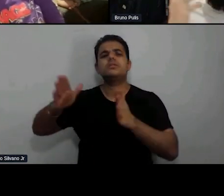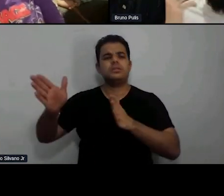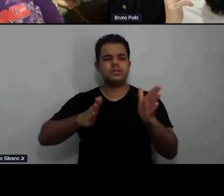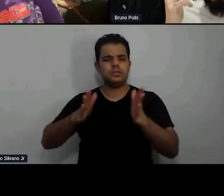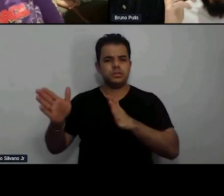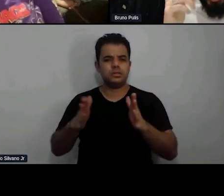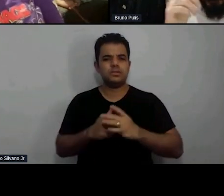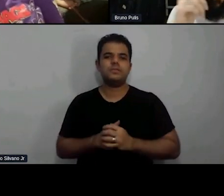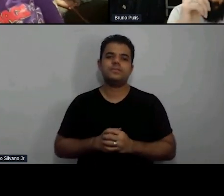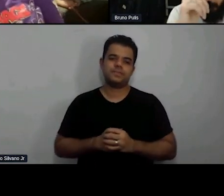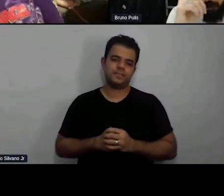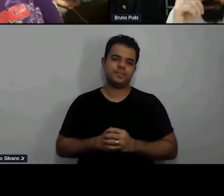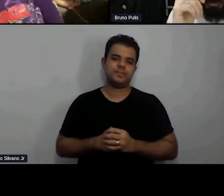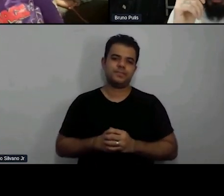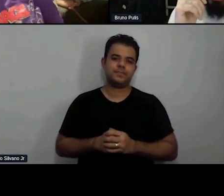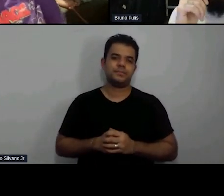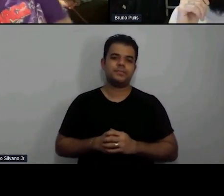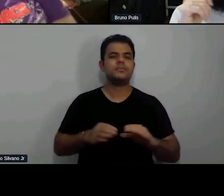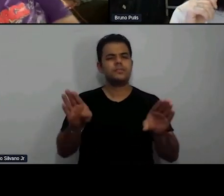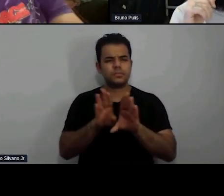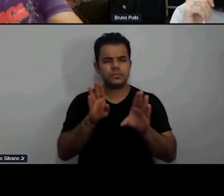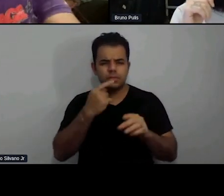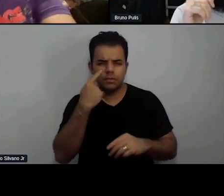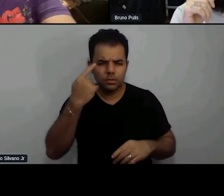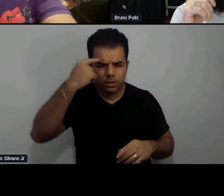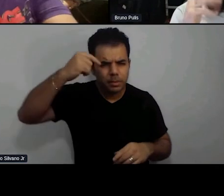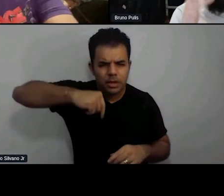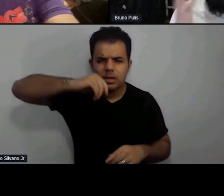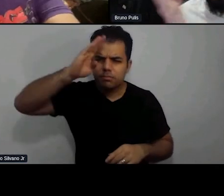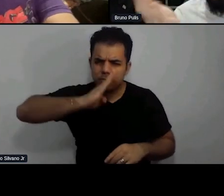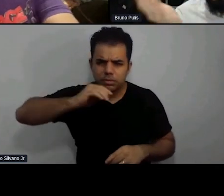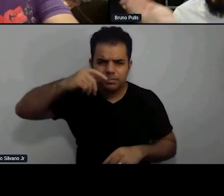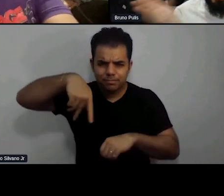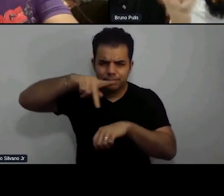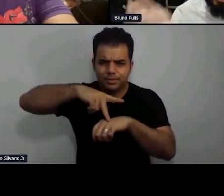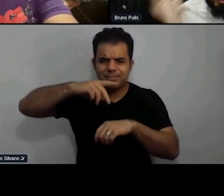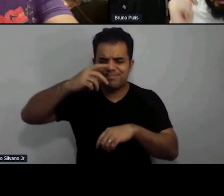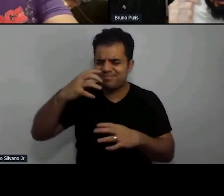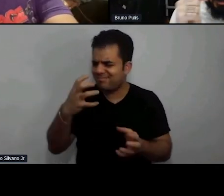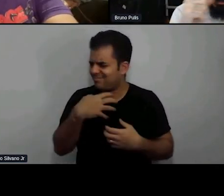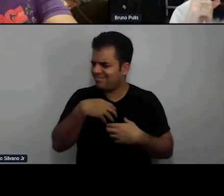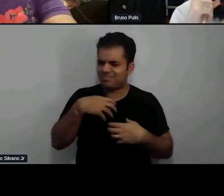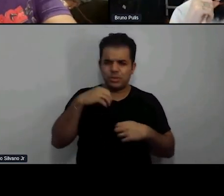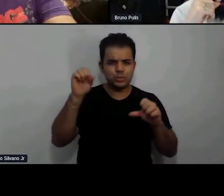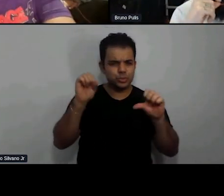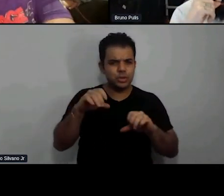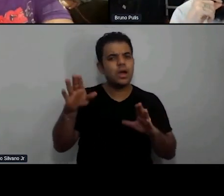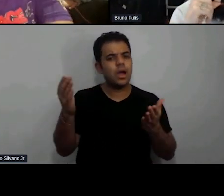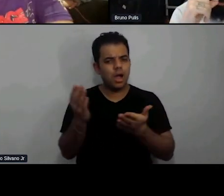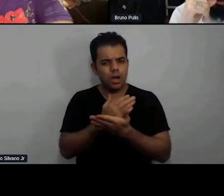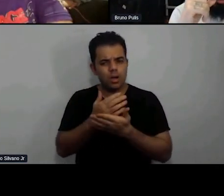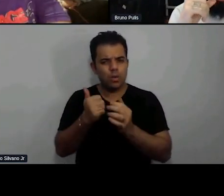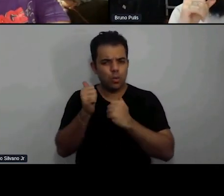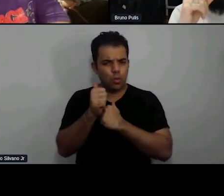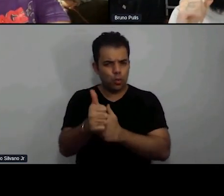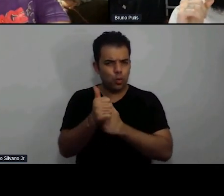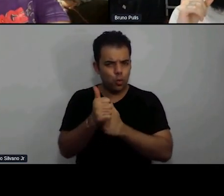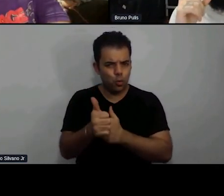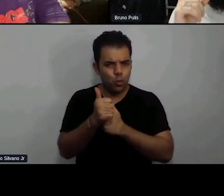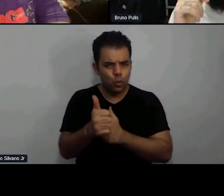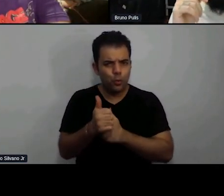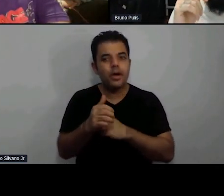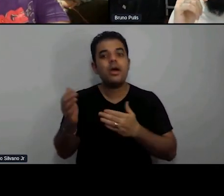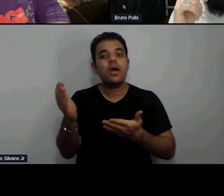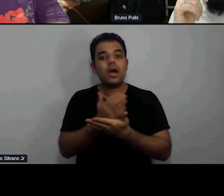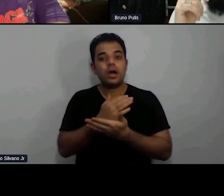vive uma realidade tão caótica no país, que não sei se para quem está assistindo, acompanhando aqui, sabe, mas a gente tem